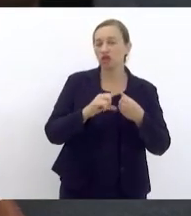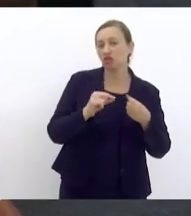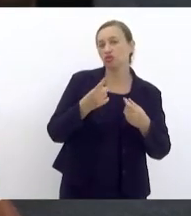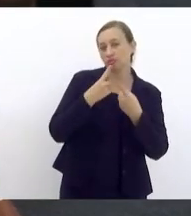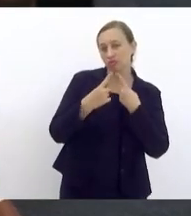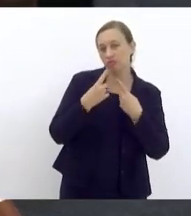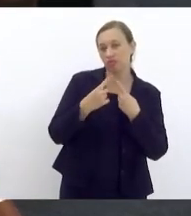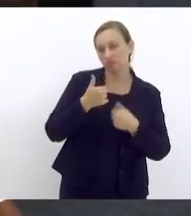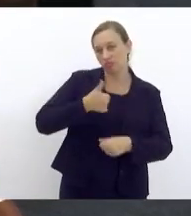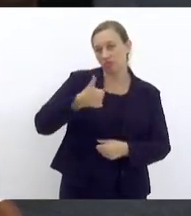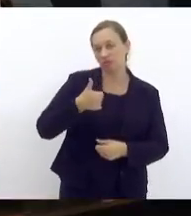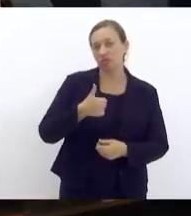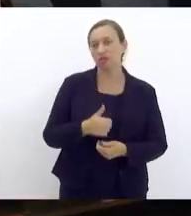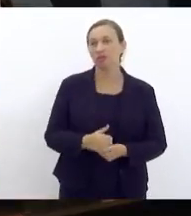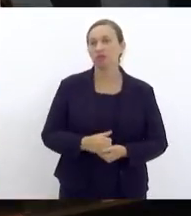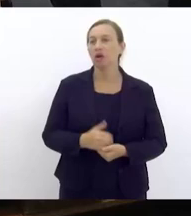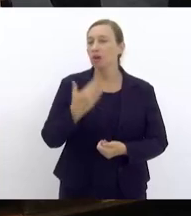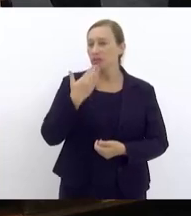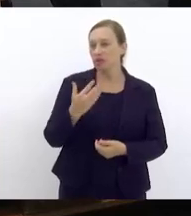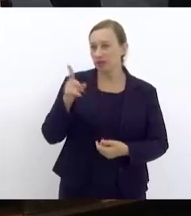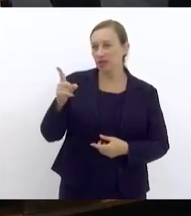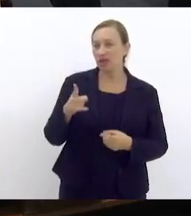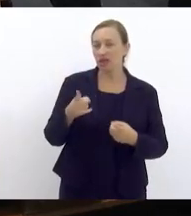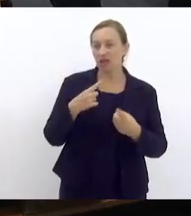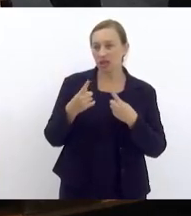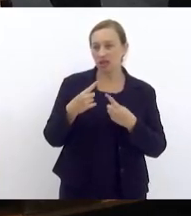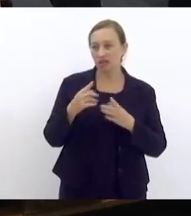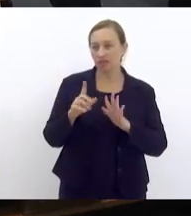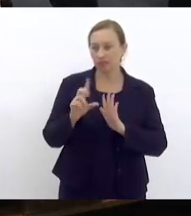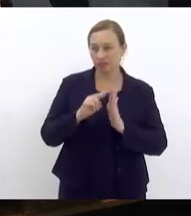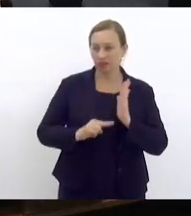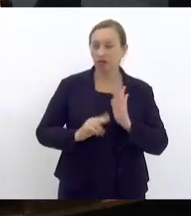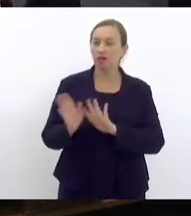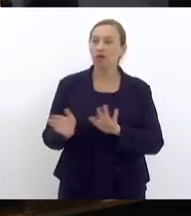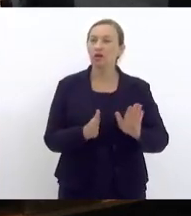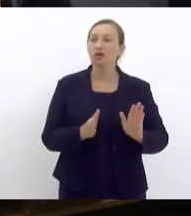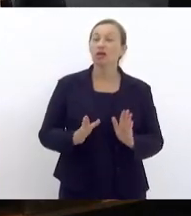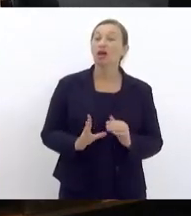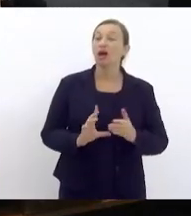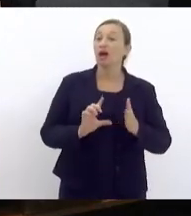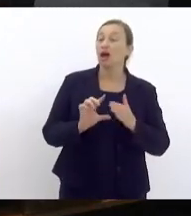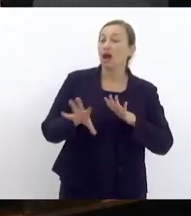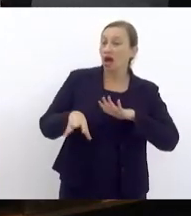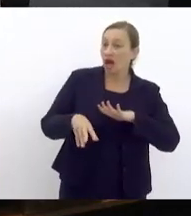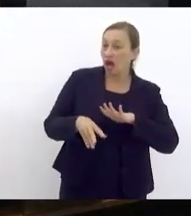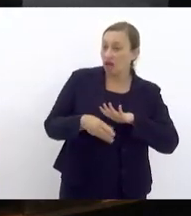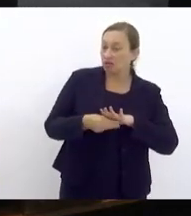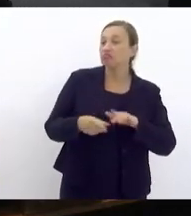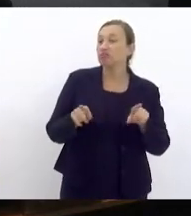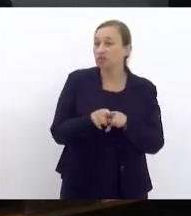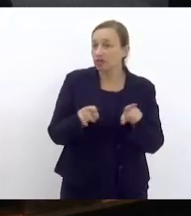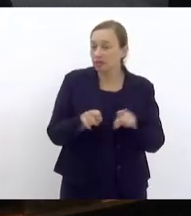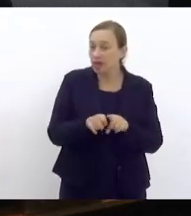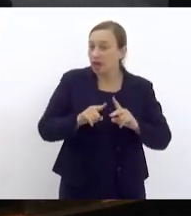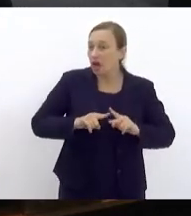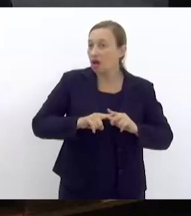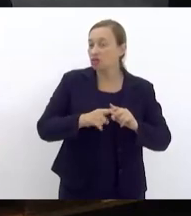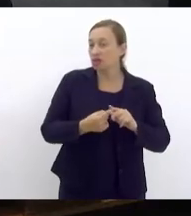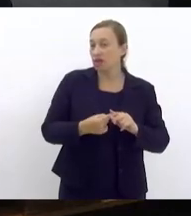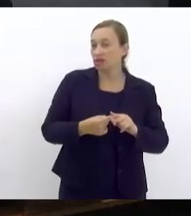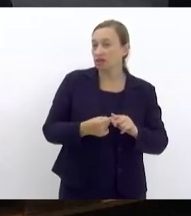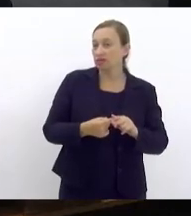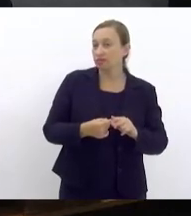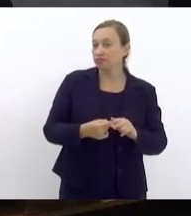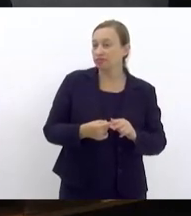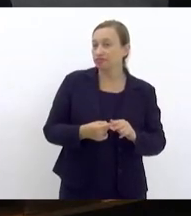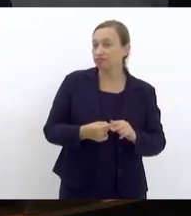pedindo que ele é curtinho é curtinho Presidente então o seguinte a ementa também foi alterada a ementa deputado